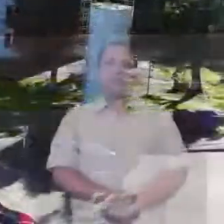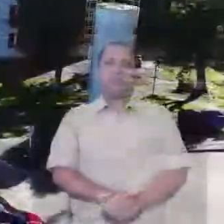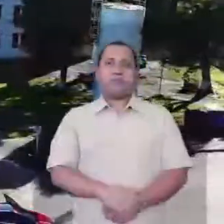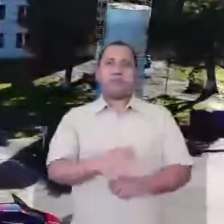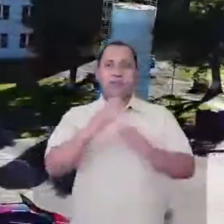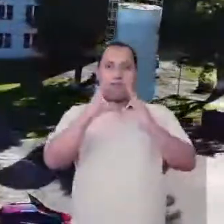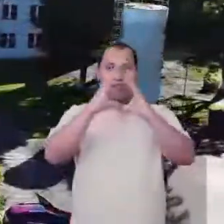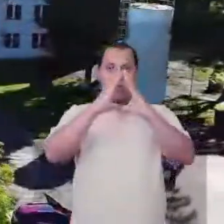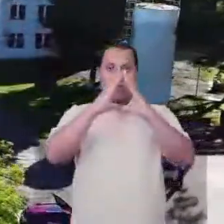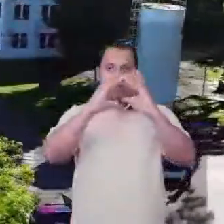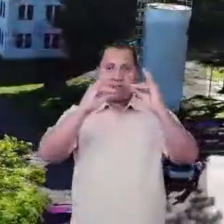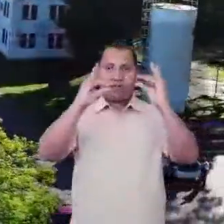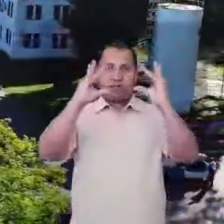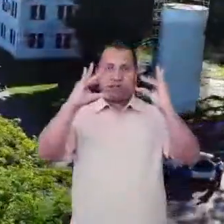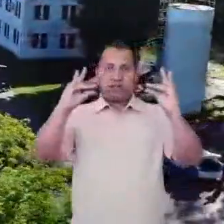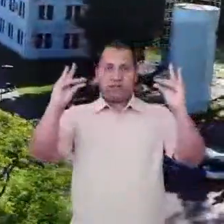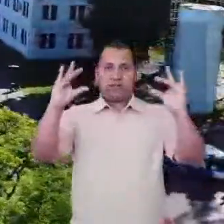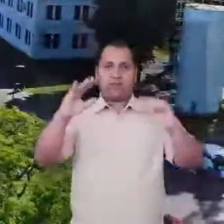Jaguarão